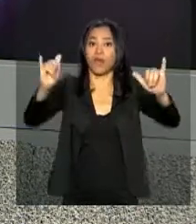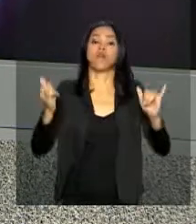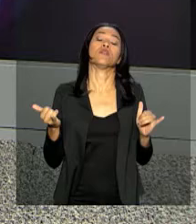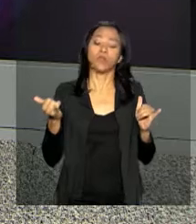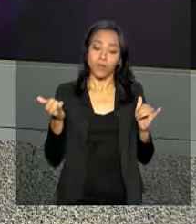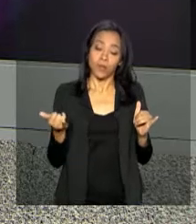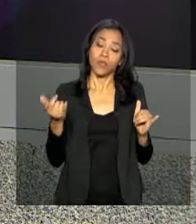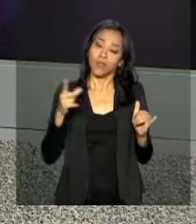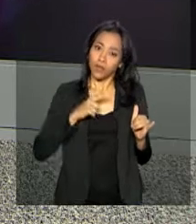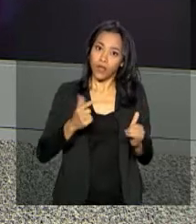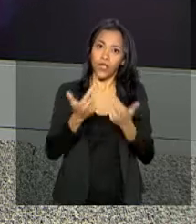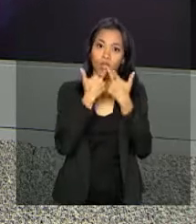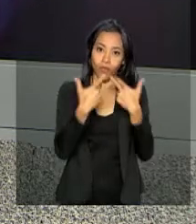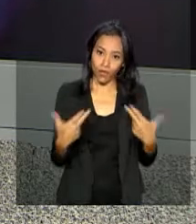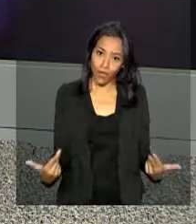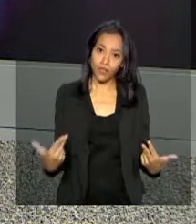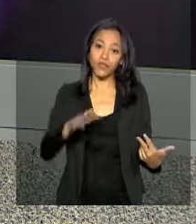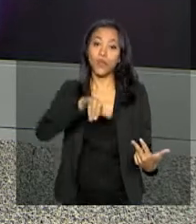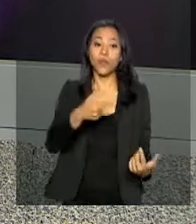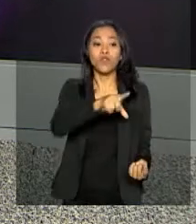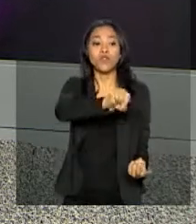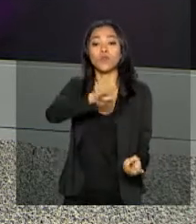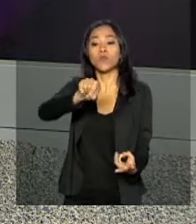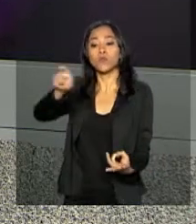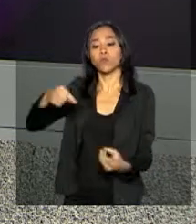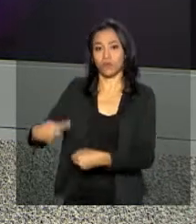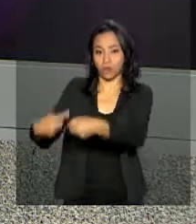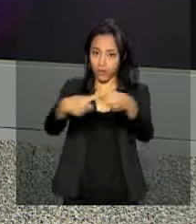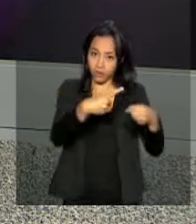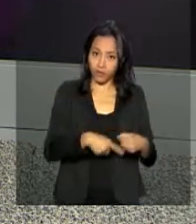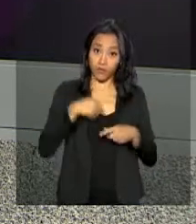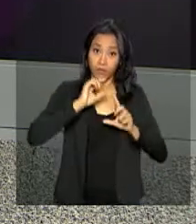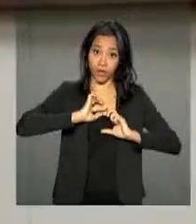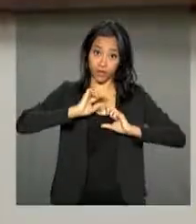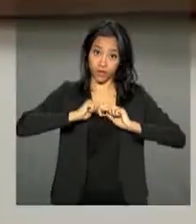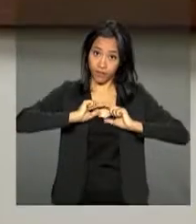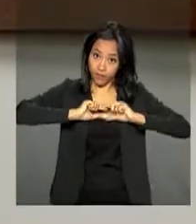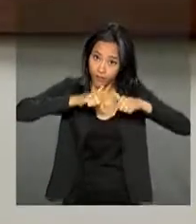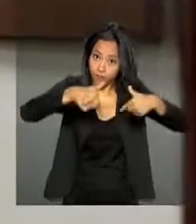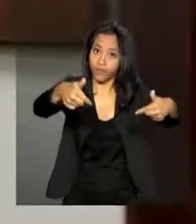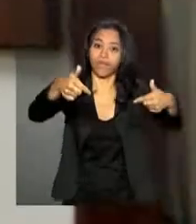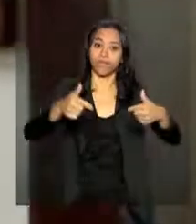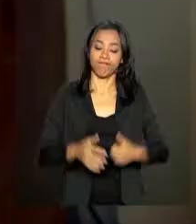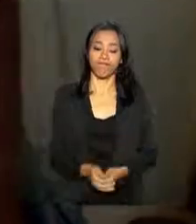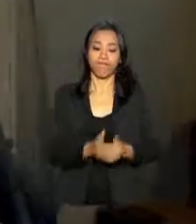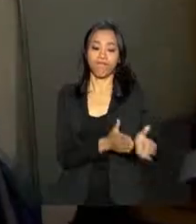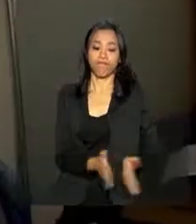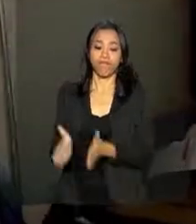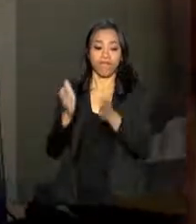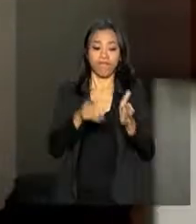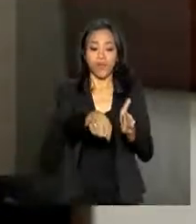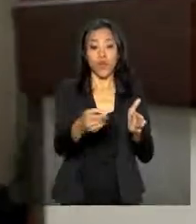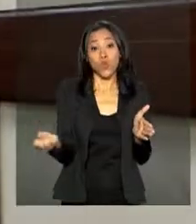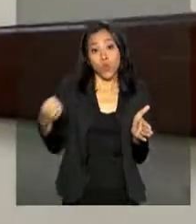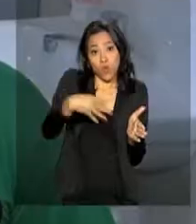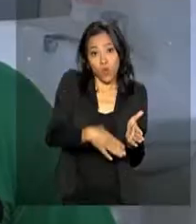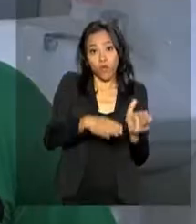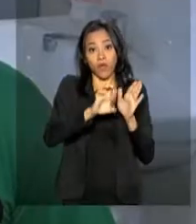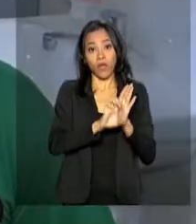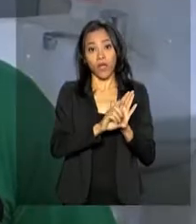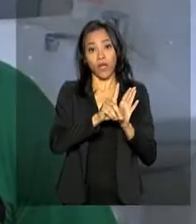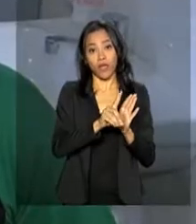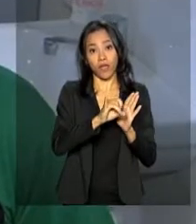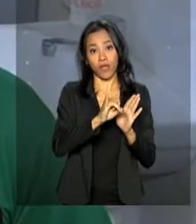união e tem novidade na hora de selecionar o município para trabalhar o novo edital do ministério da saúde